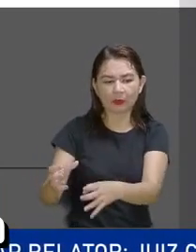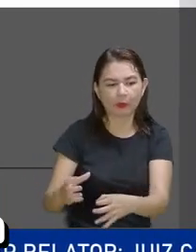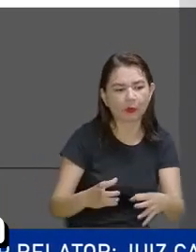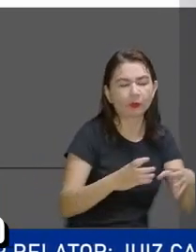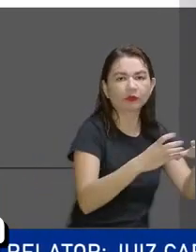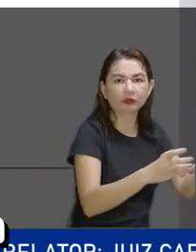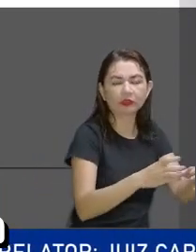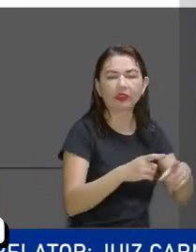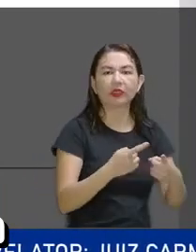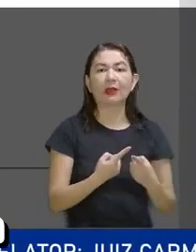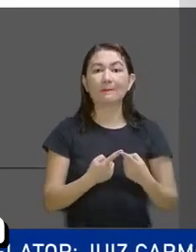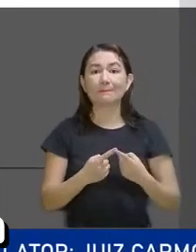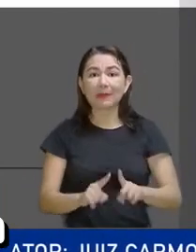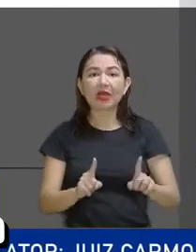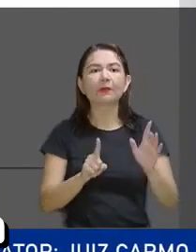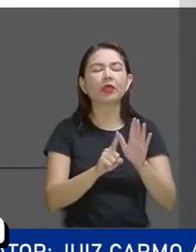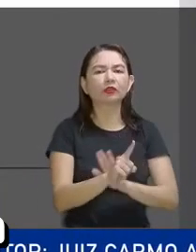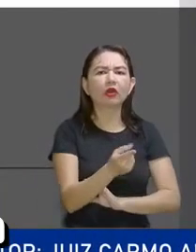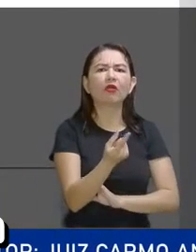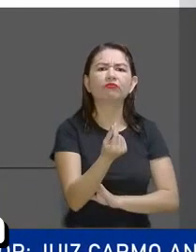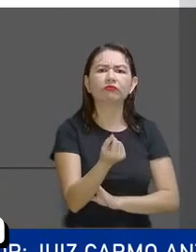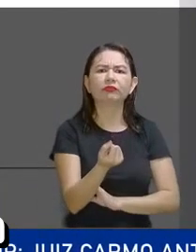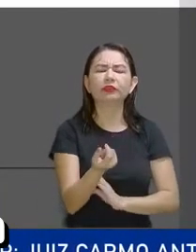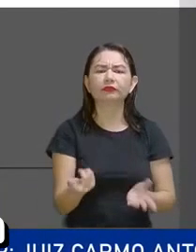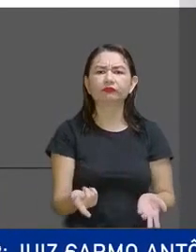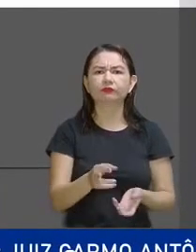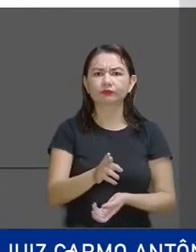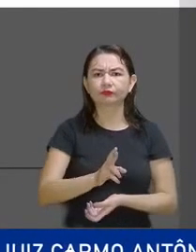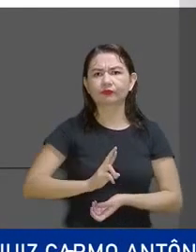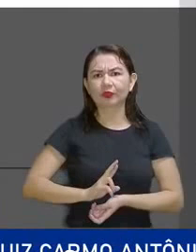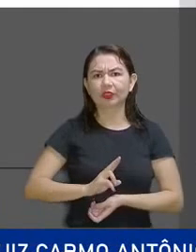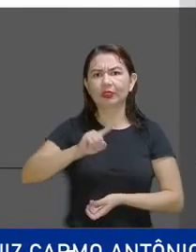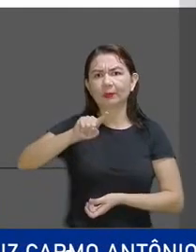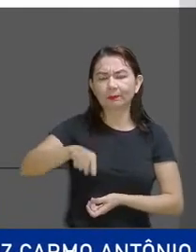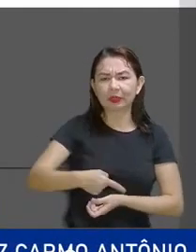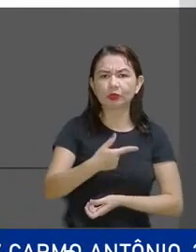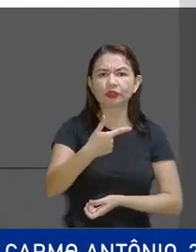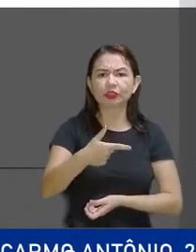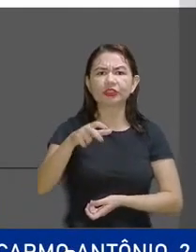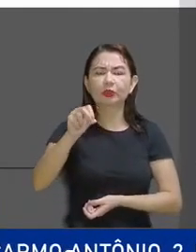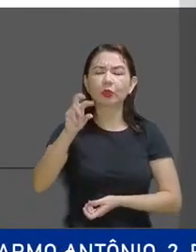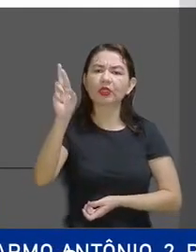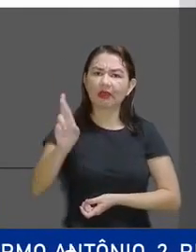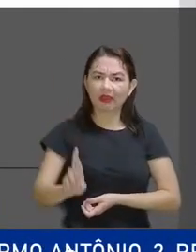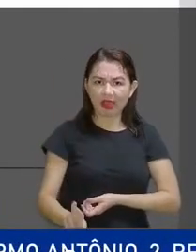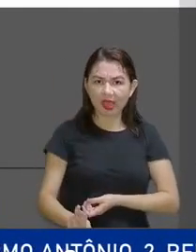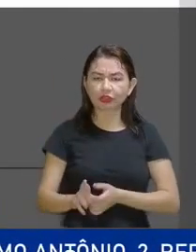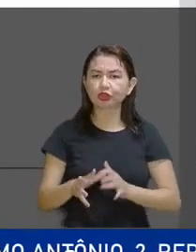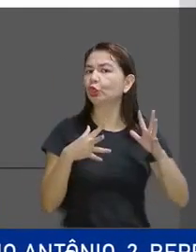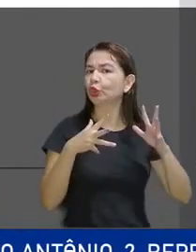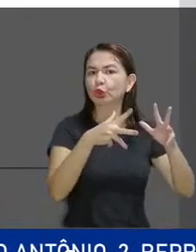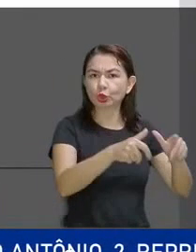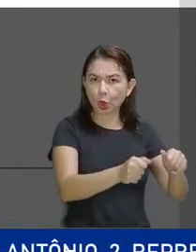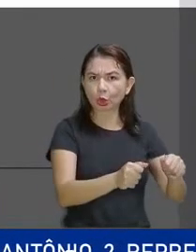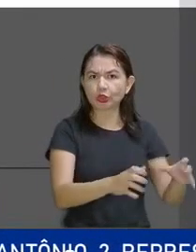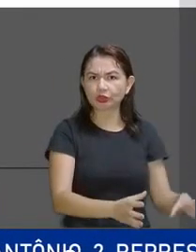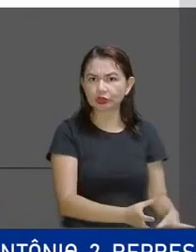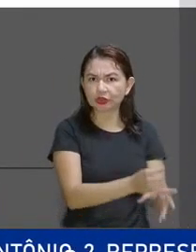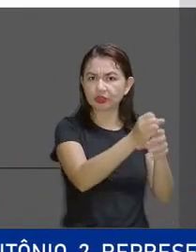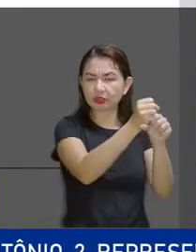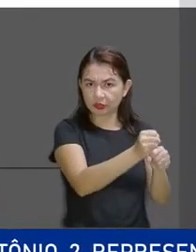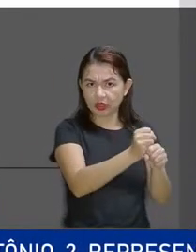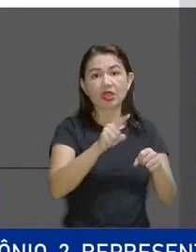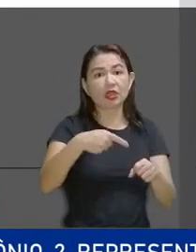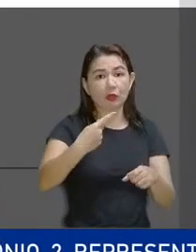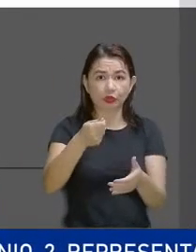perguntado sobre o custo delas e recebido como resposta o valor de R$ 1.250, o qual seria posteriormente